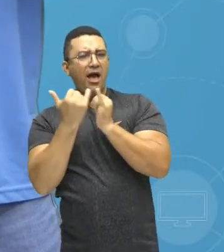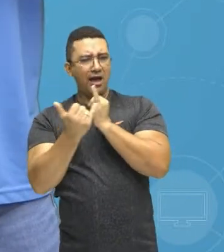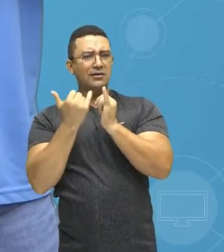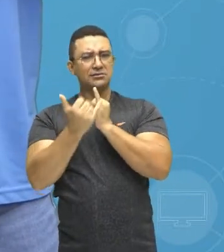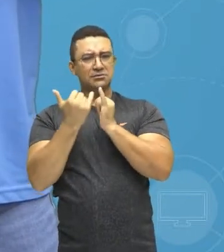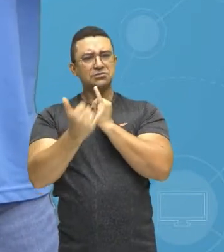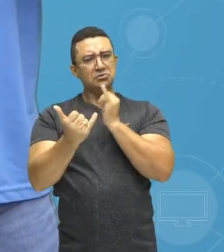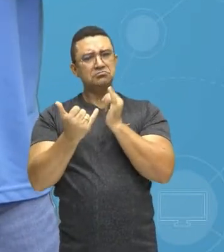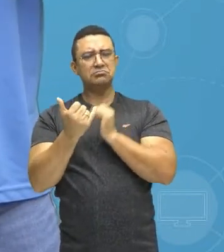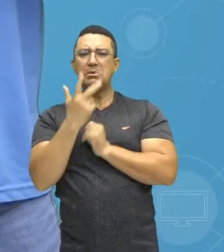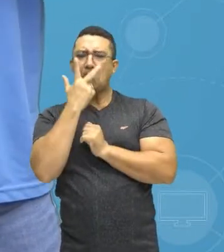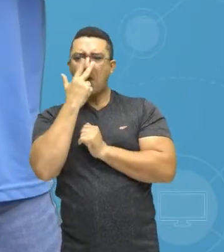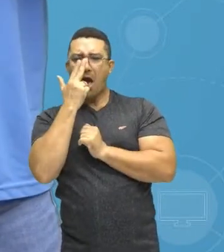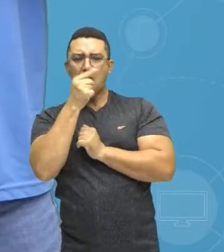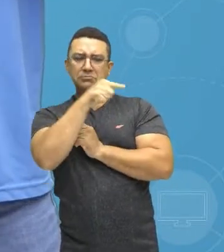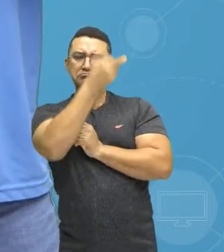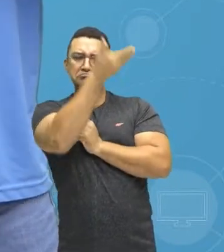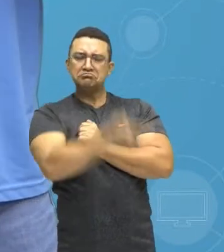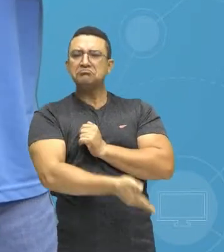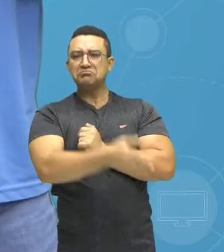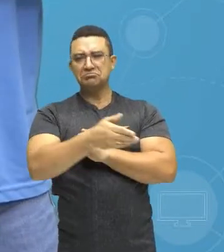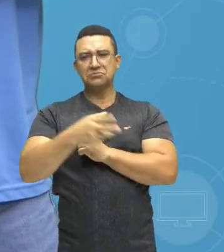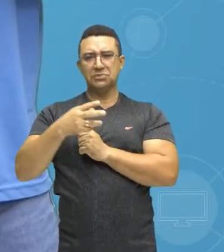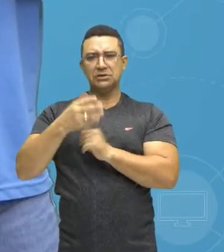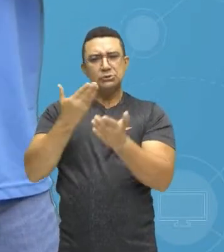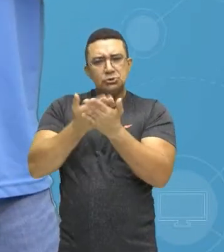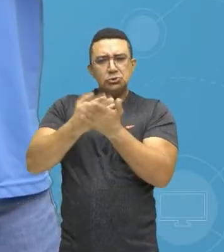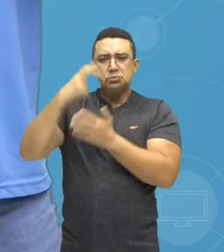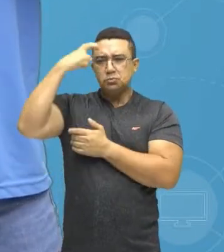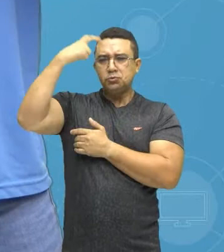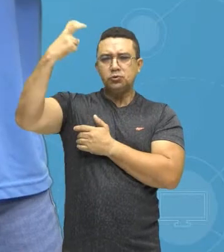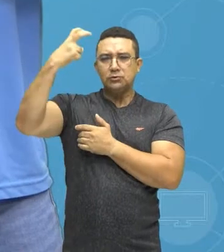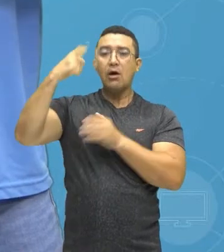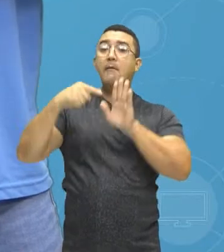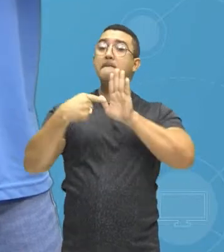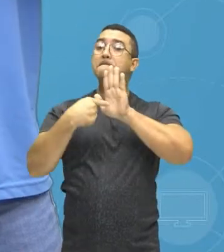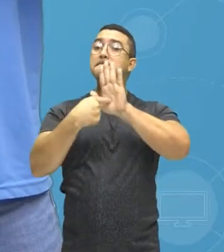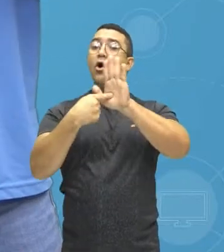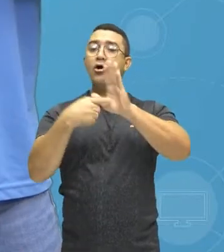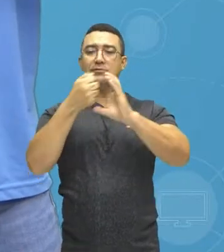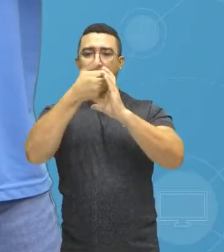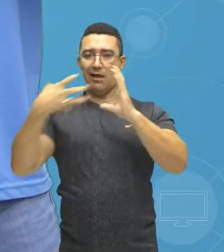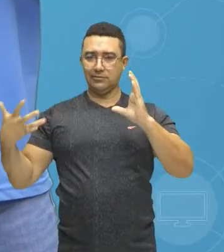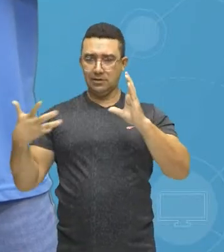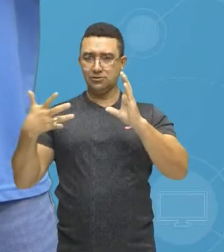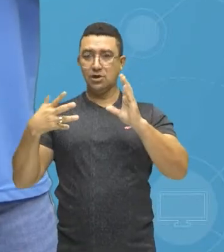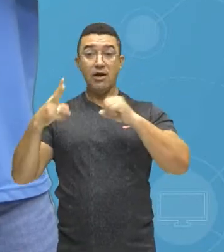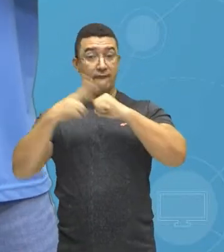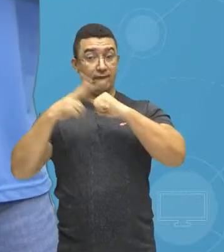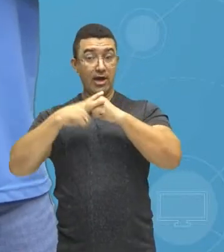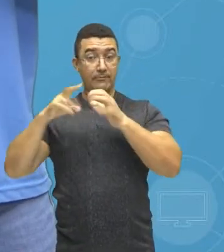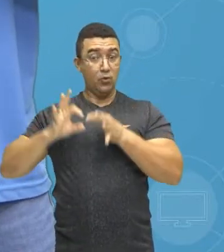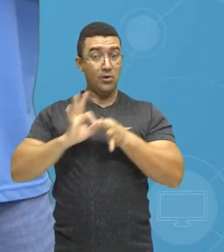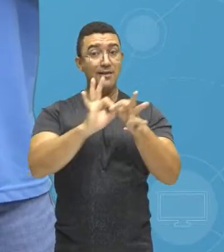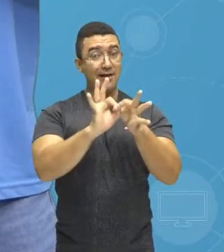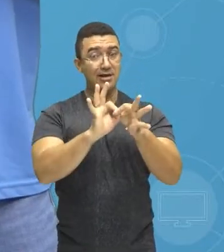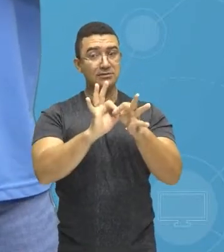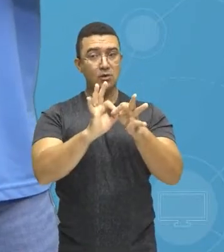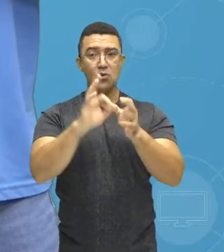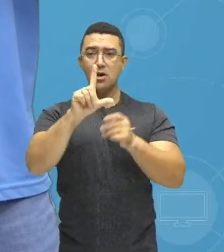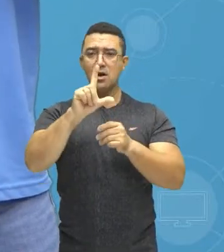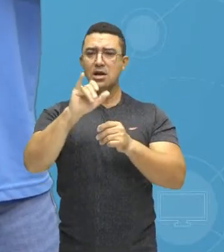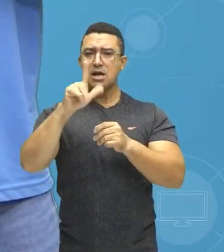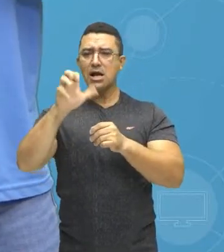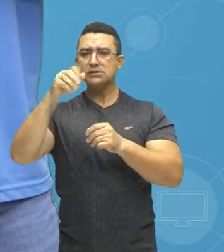aparente. Muito bem, então ele vai trazer essas características, o verbo de ligação, ele vai trazer essas características